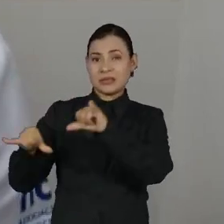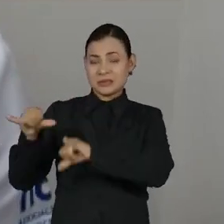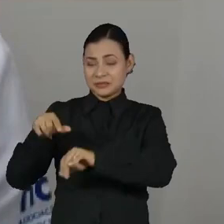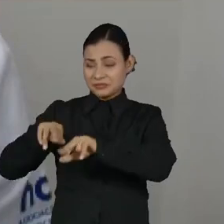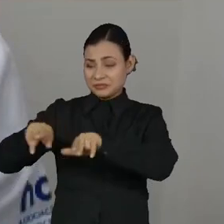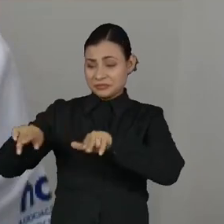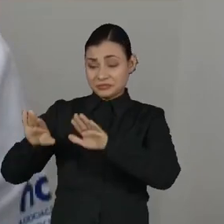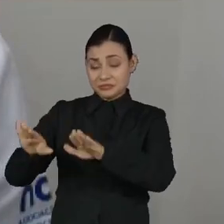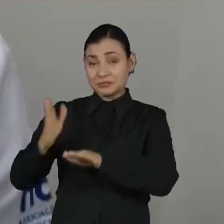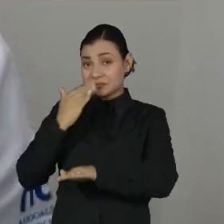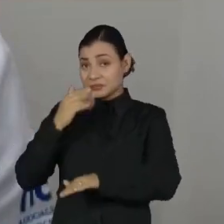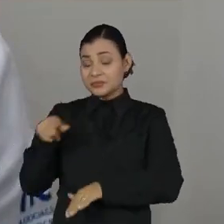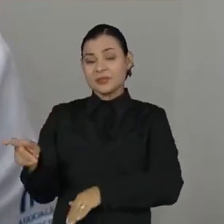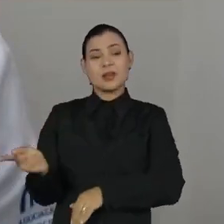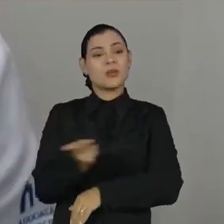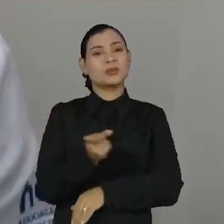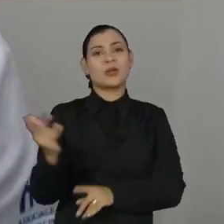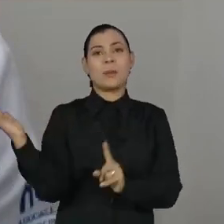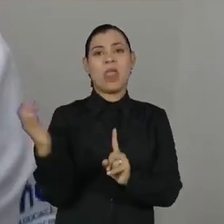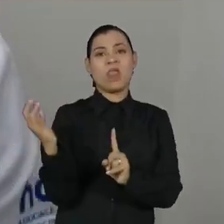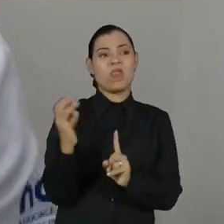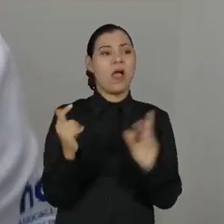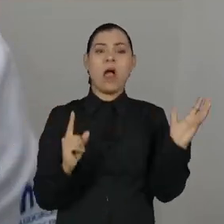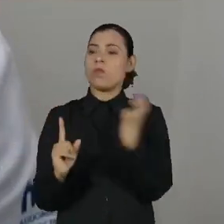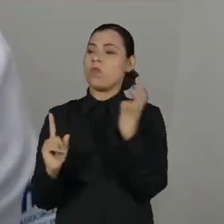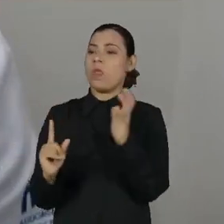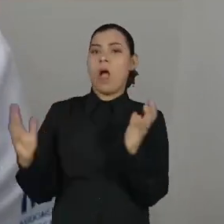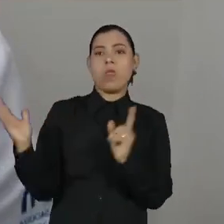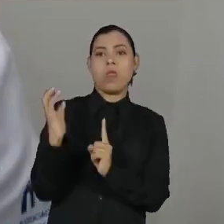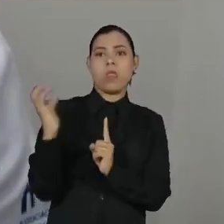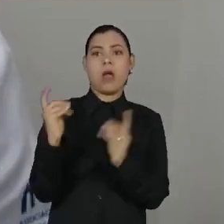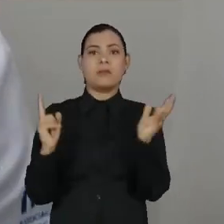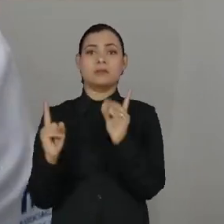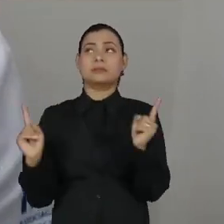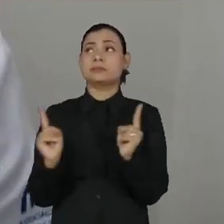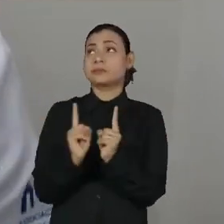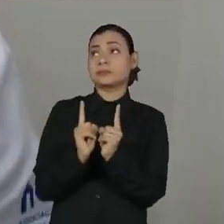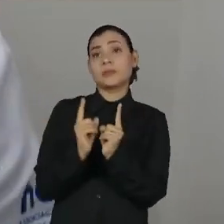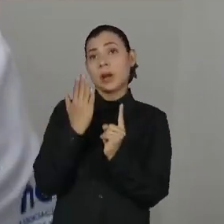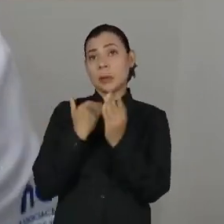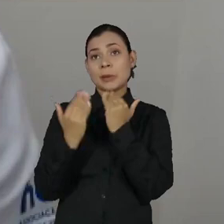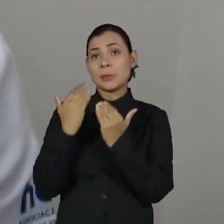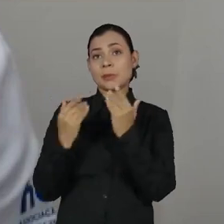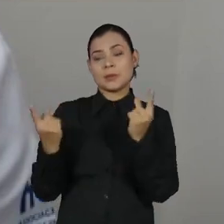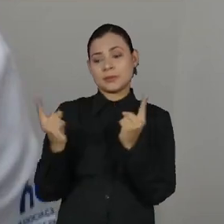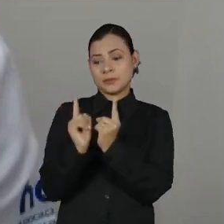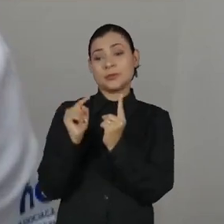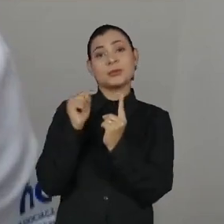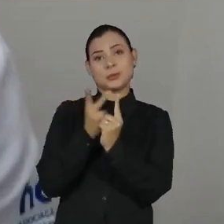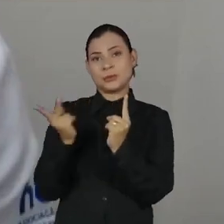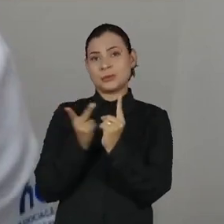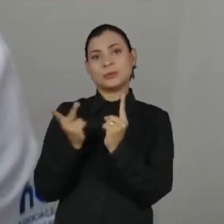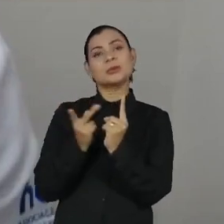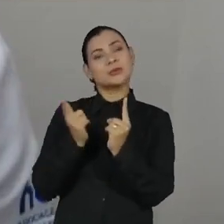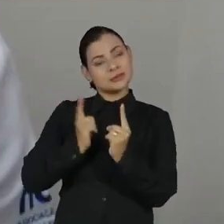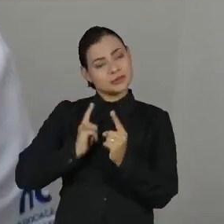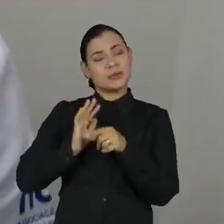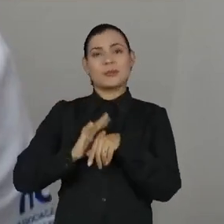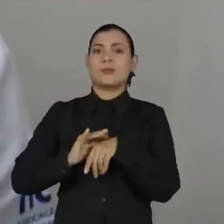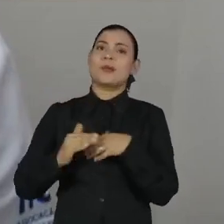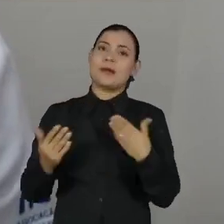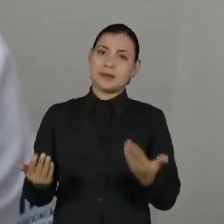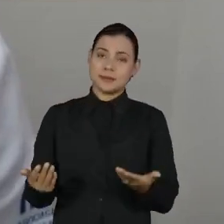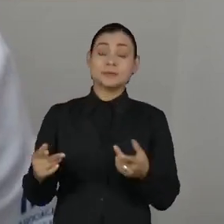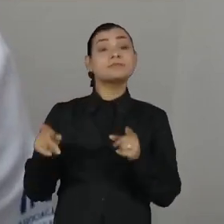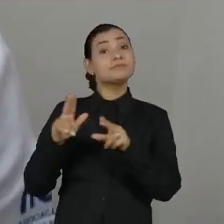microprocessadas, alimentos ricos em sal ou em gordura, provavelmente isso acontecerá nos dois. Esses comportamentos que são tidos